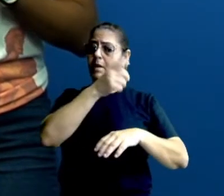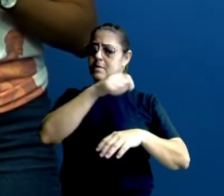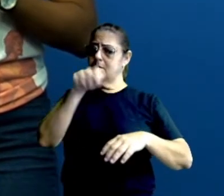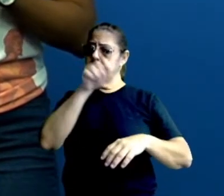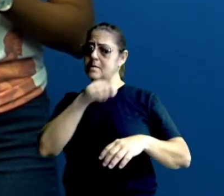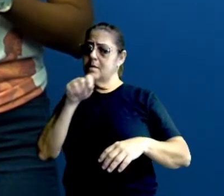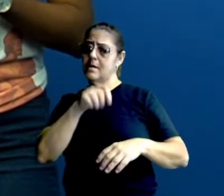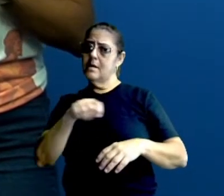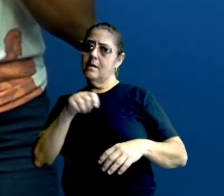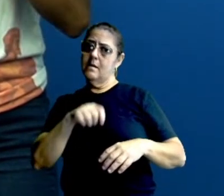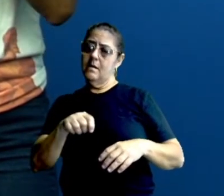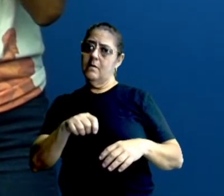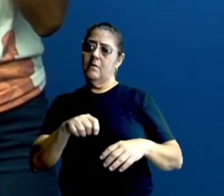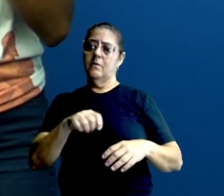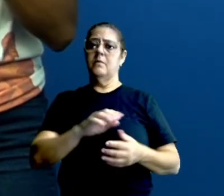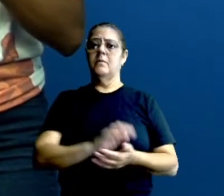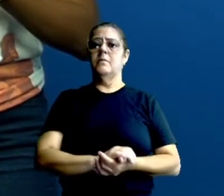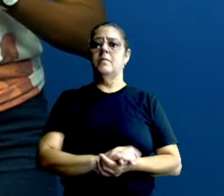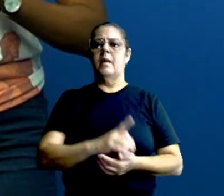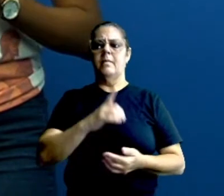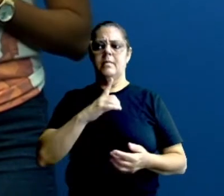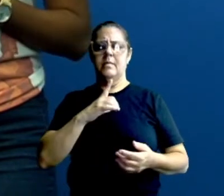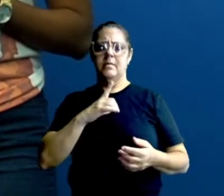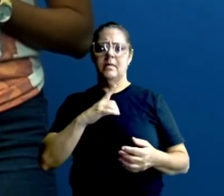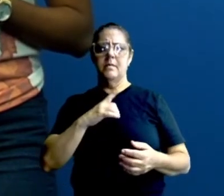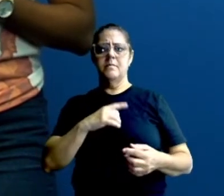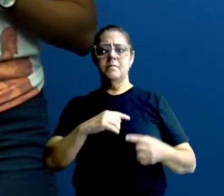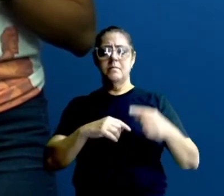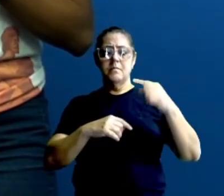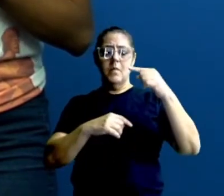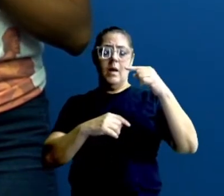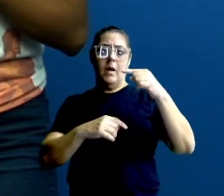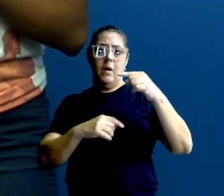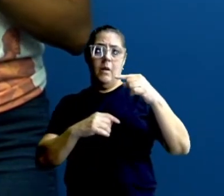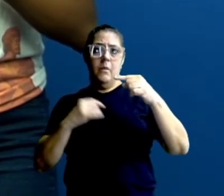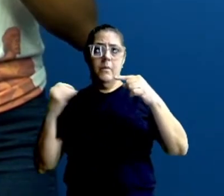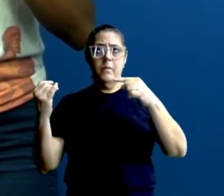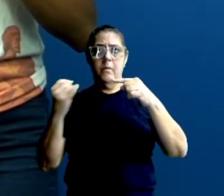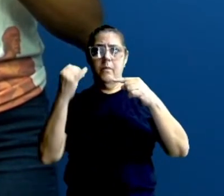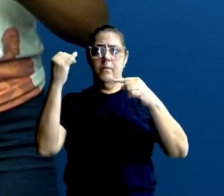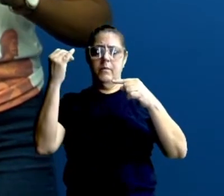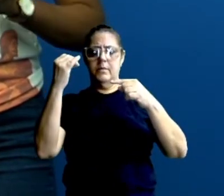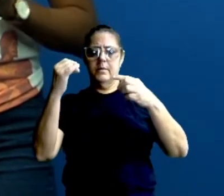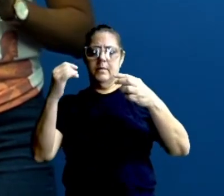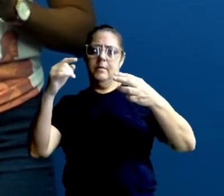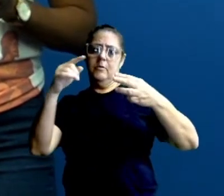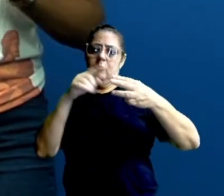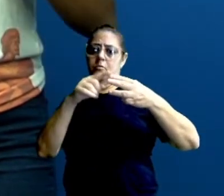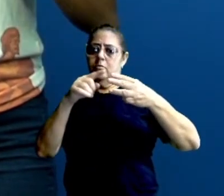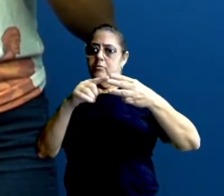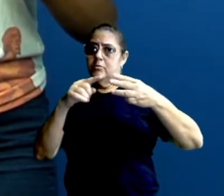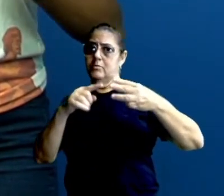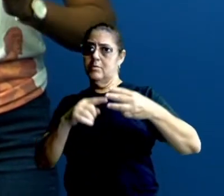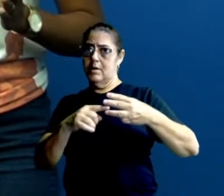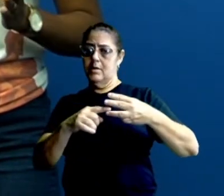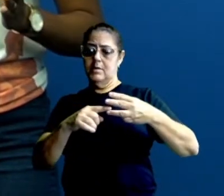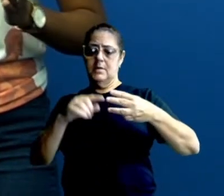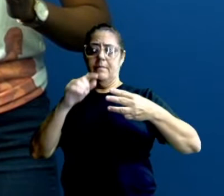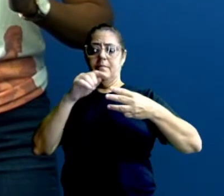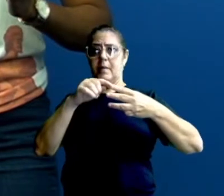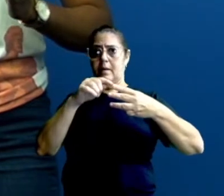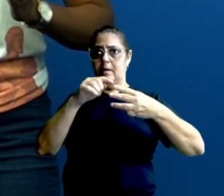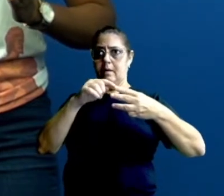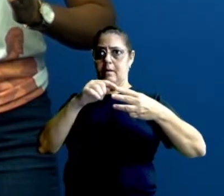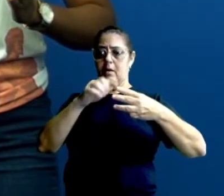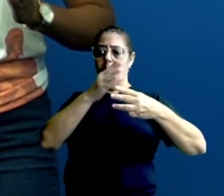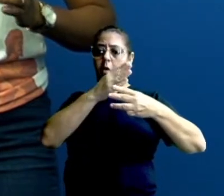já que a gente chama de desenvolvimento de corpo da história então a gente precisa saber que aquele momento no desenvolvimento é o corpo do